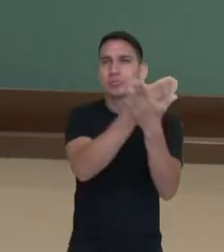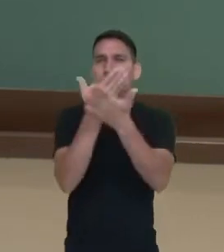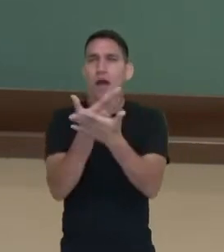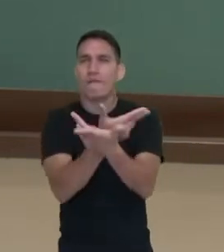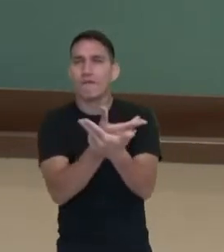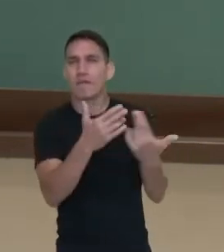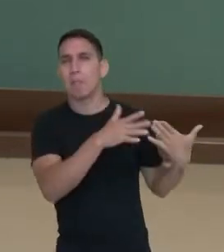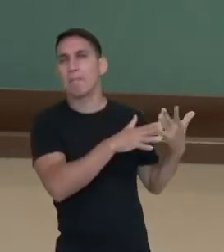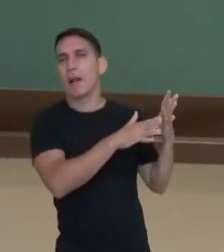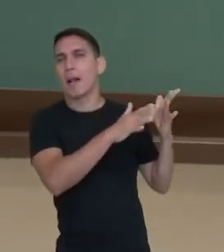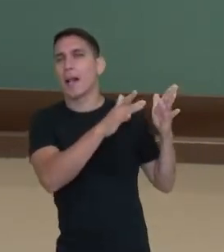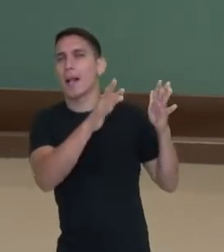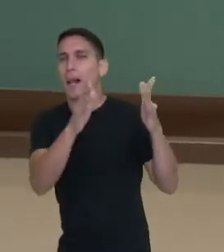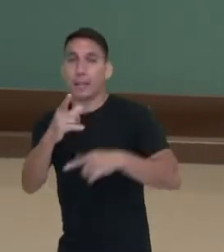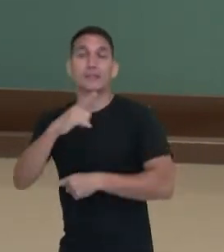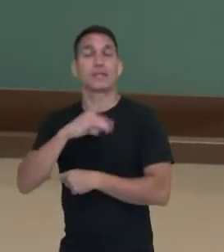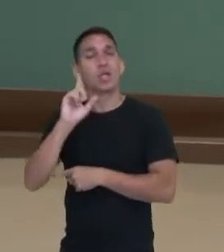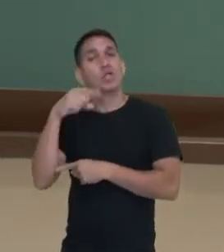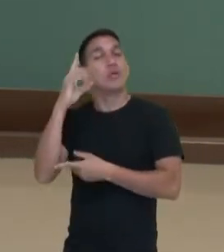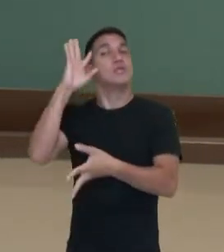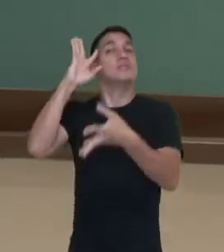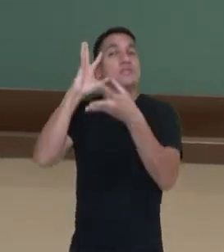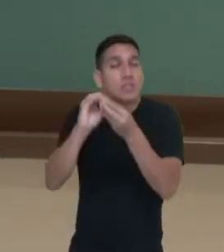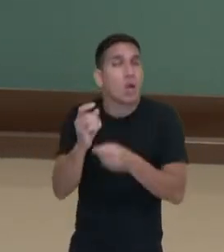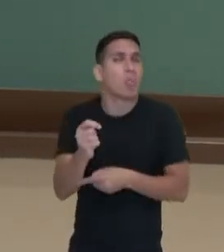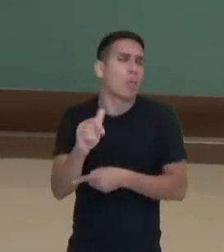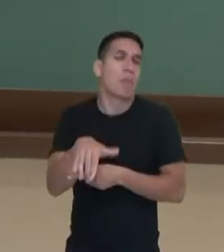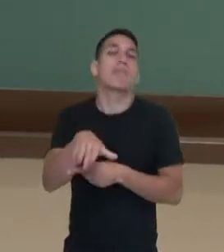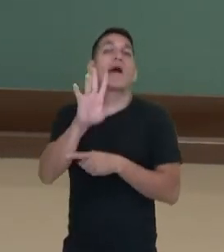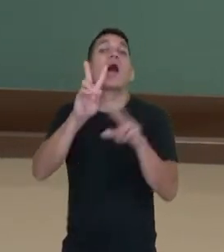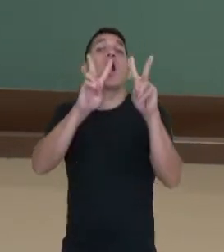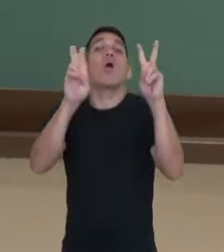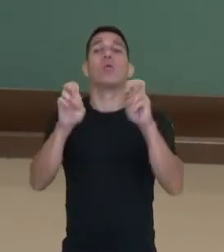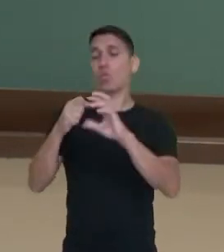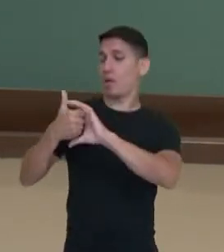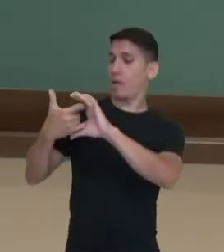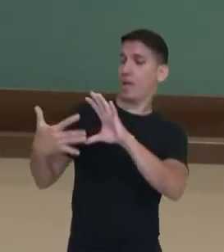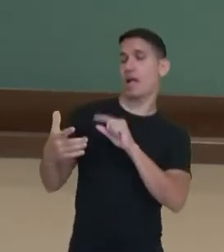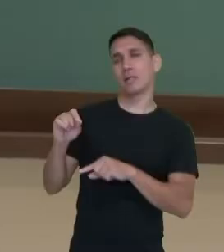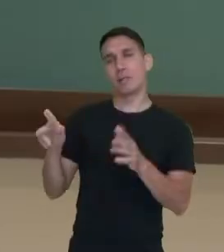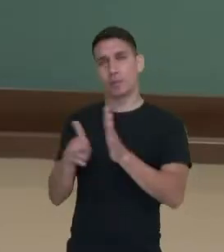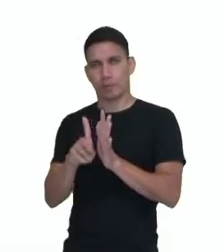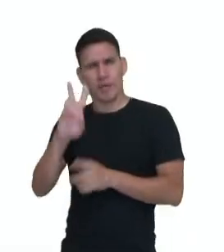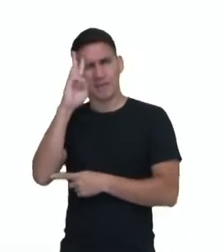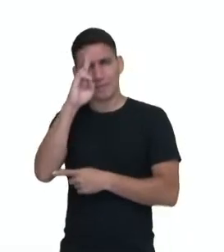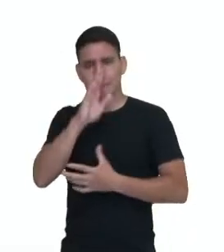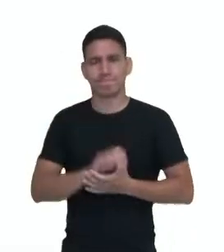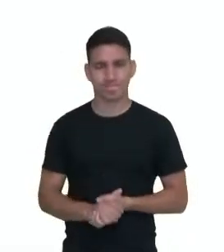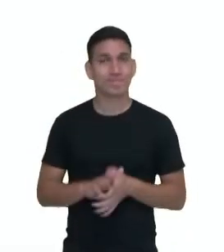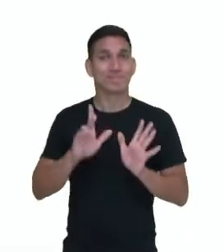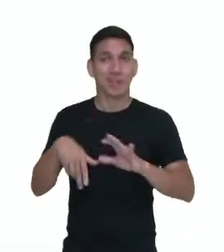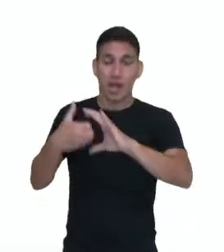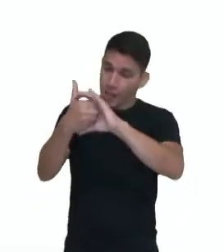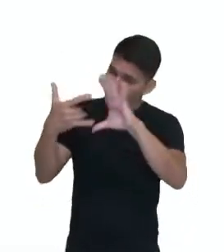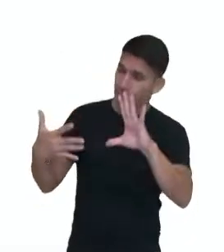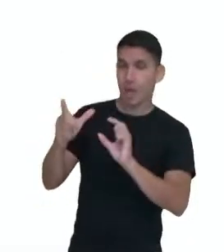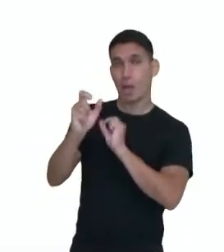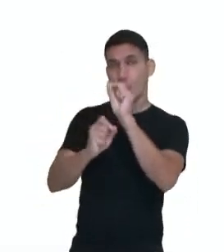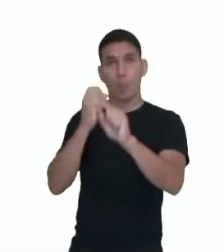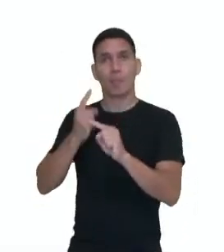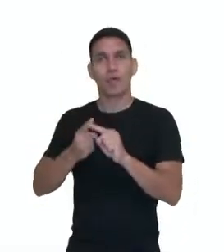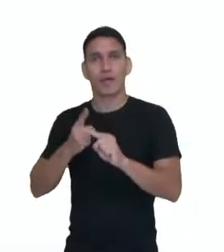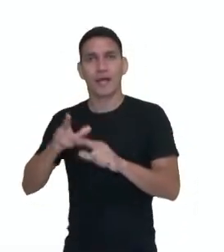ao longo desse tempo. Vamos entender um pouquinho quais são as características delas. Relembrar, são caracterizadas pelo uso